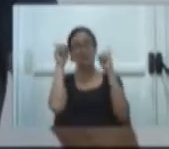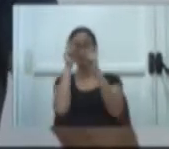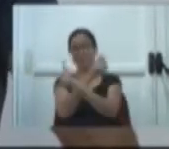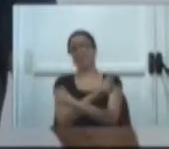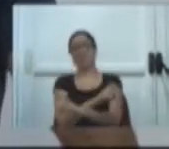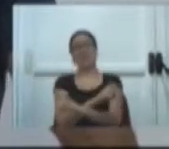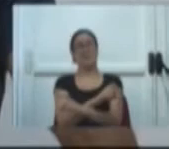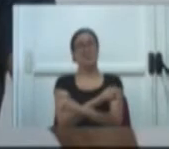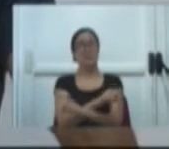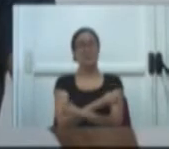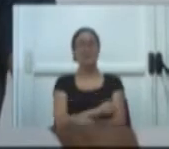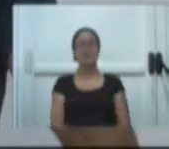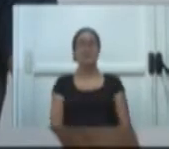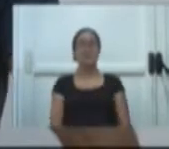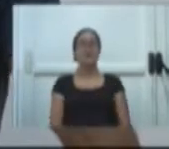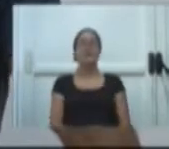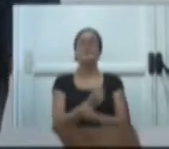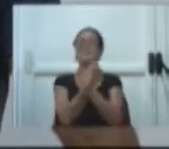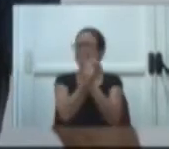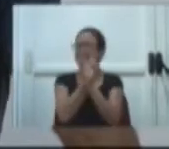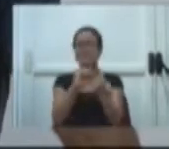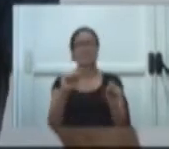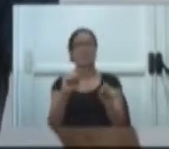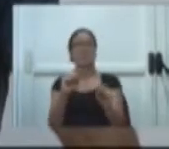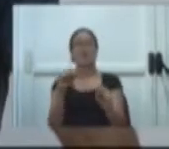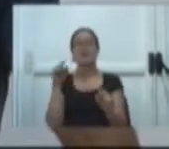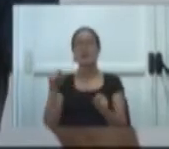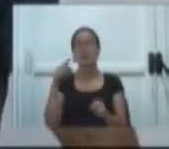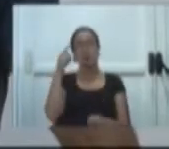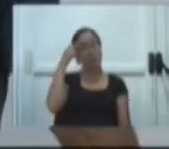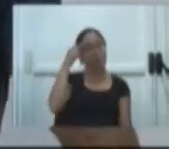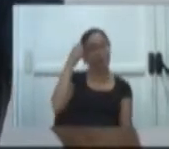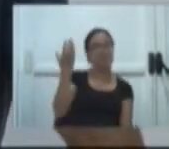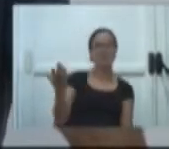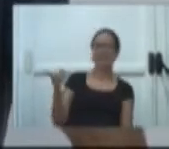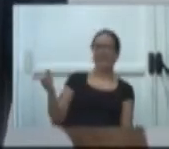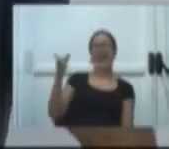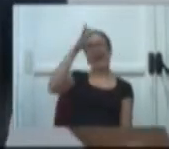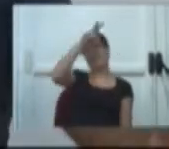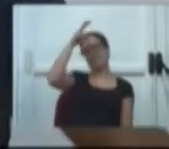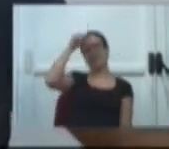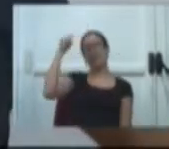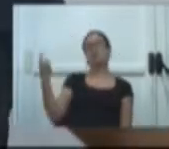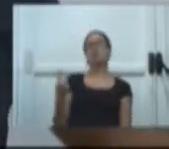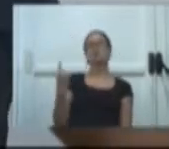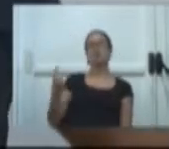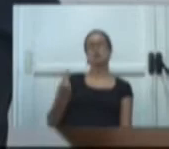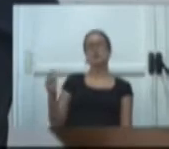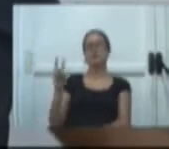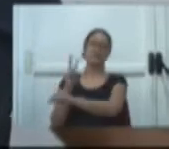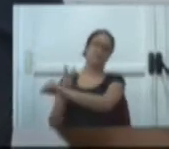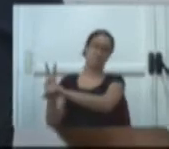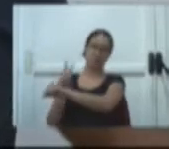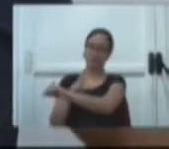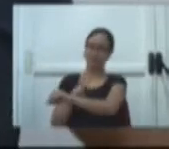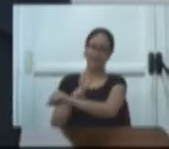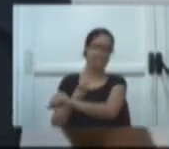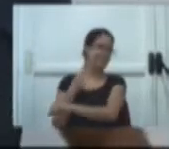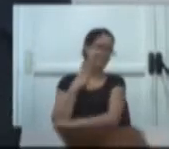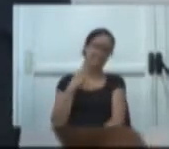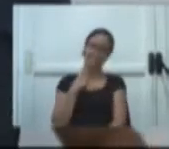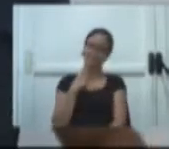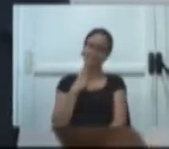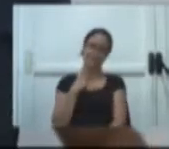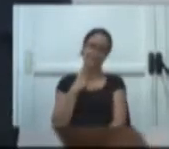impossível nós acharmos que os funcionários da prefeitura vão cuidar disso. Eu vi uma mulher ligando lá no